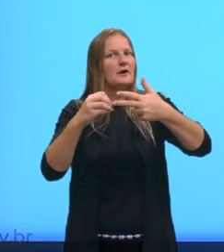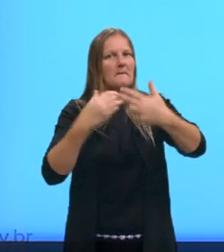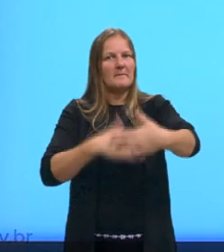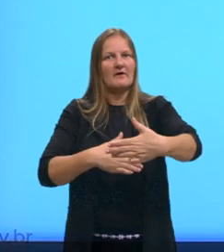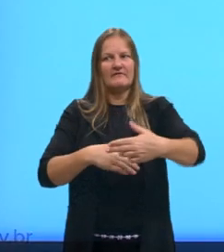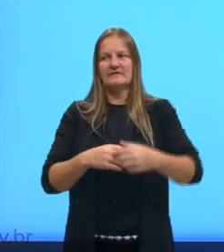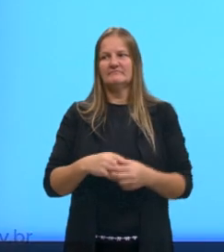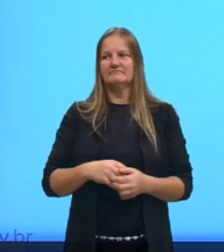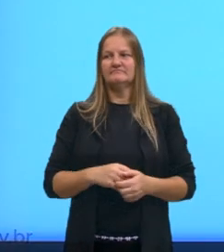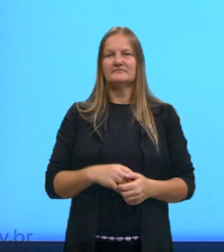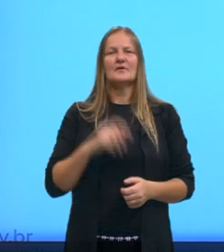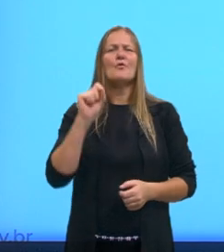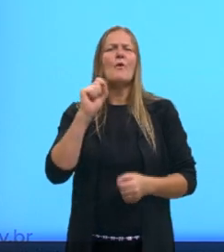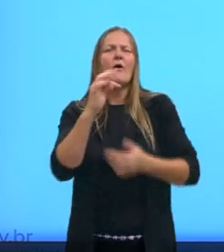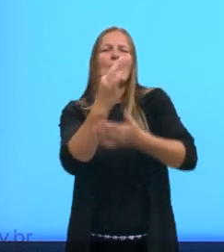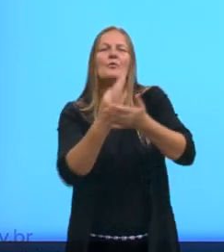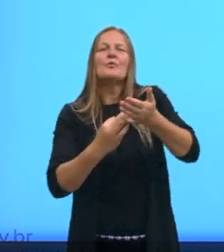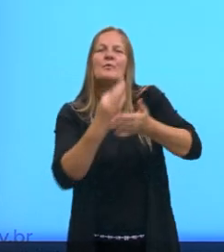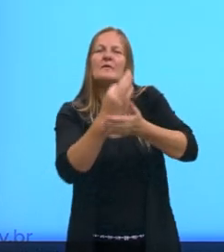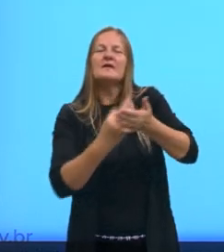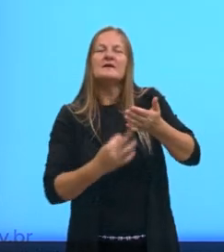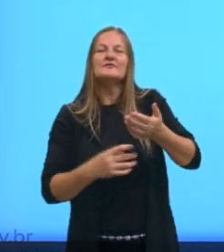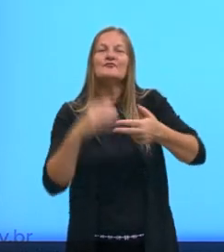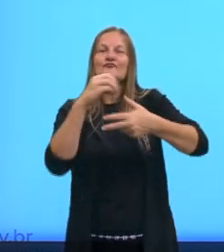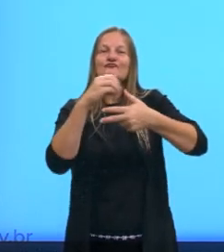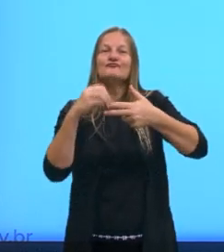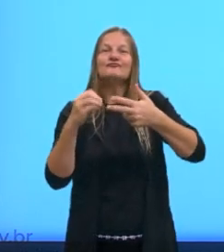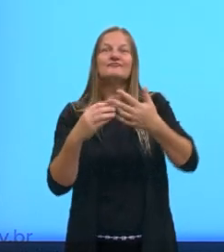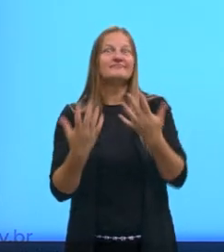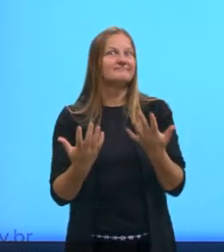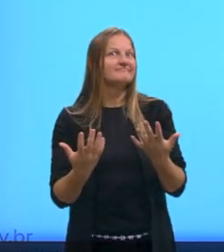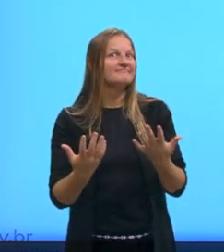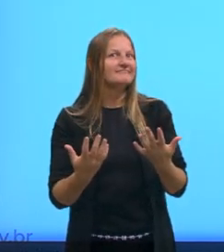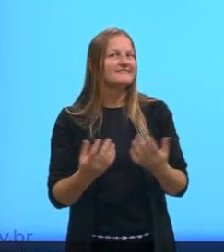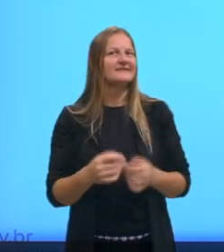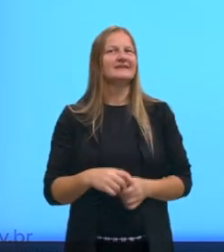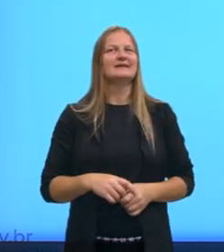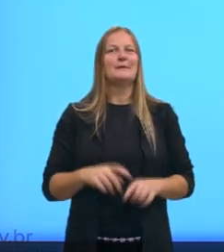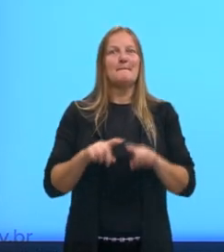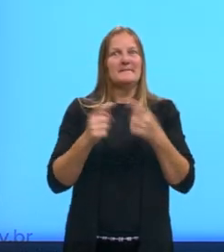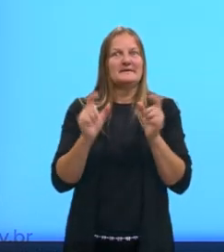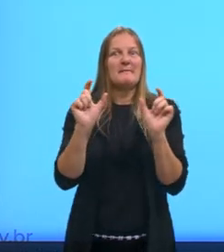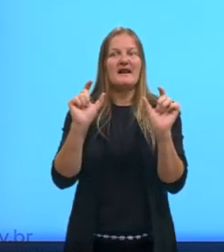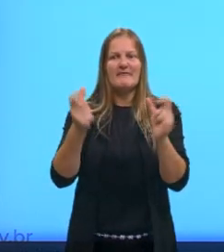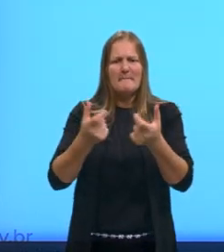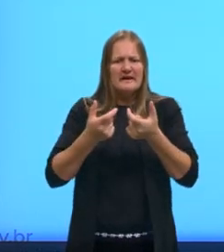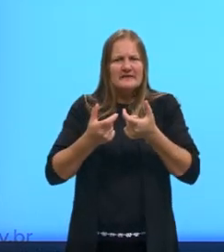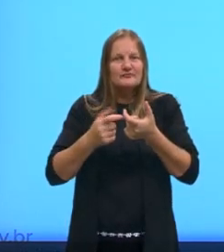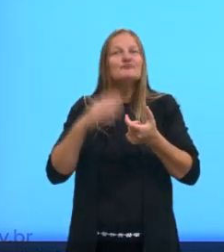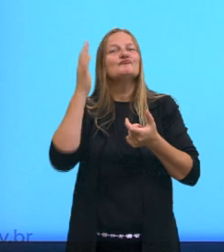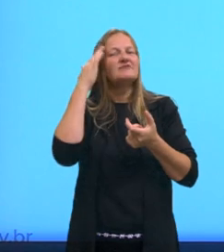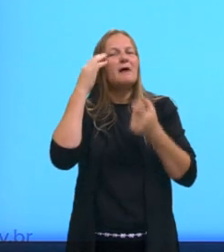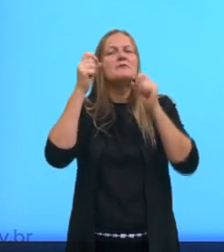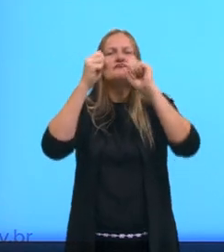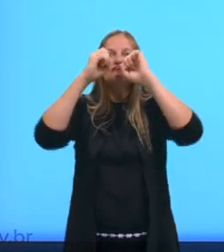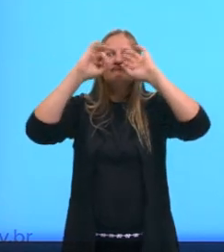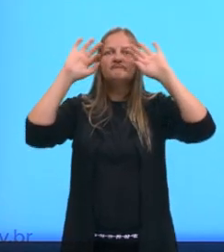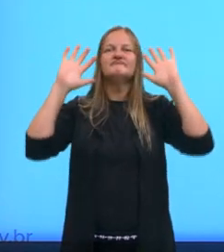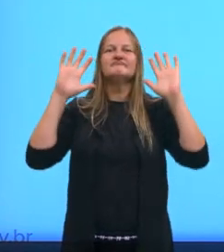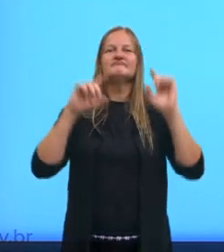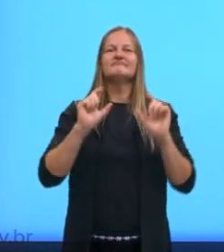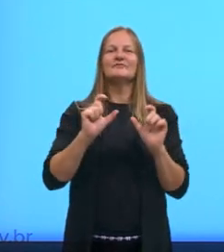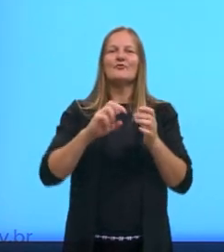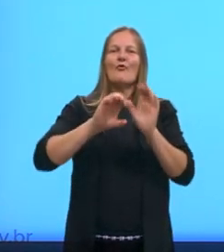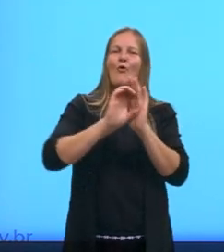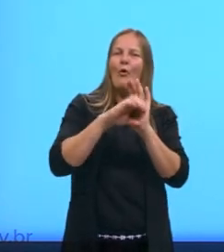em qual o texto que vai ganhar não sabemos Realmente nós vamos sabemos Mas qualquer texto ele sempre